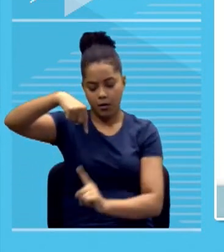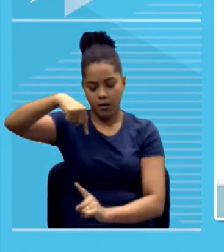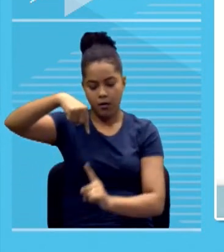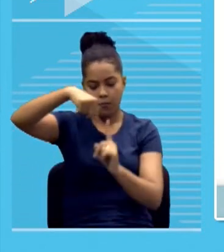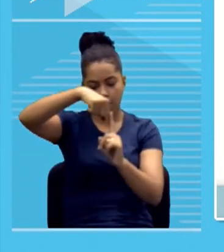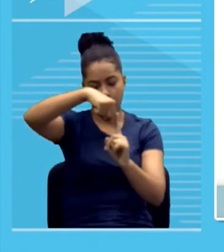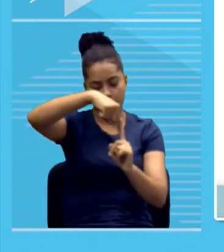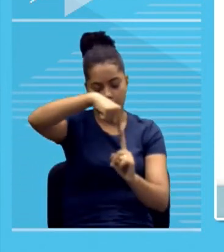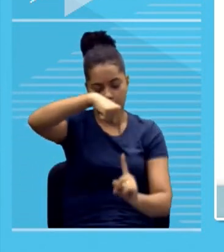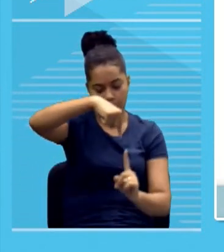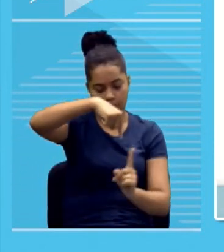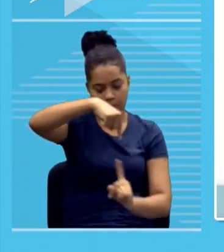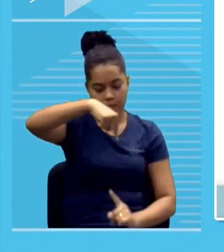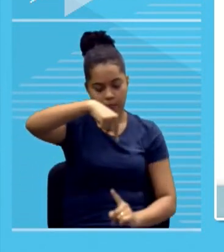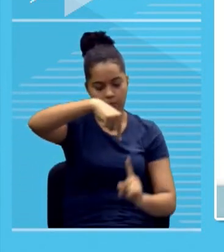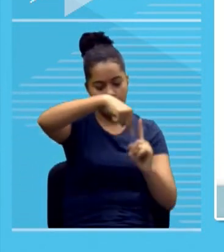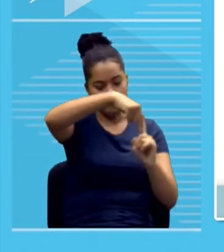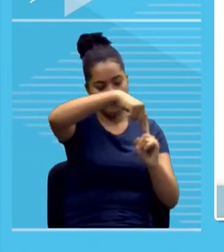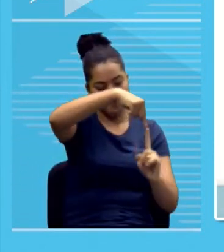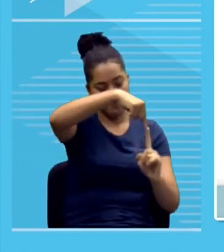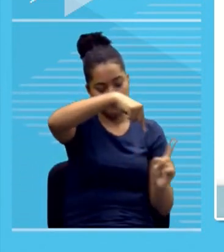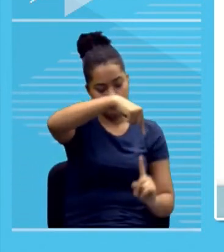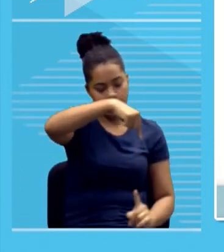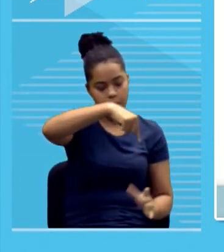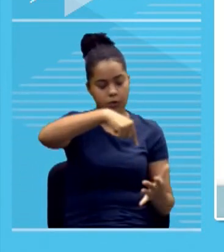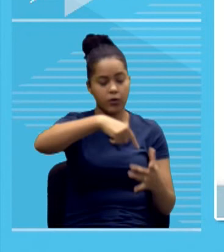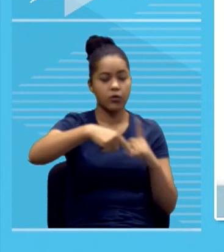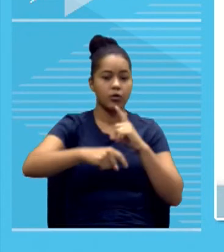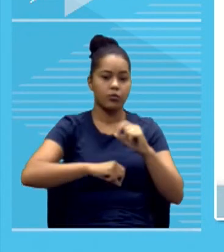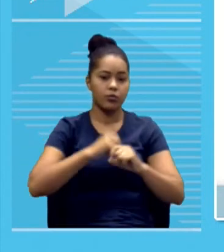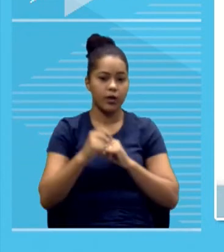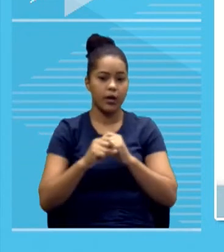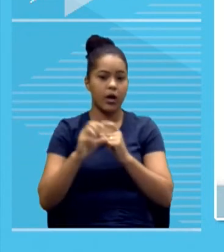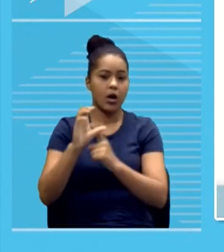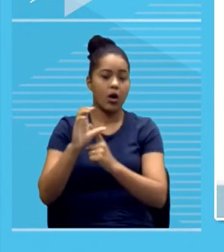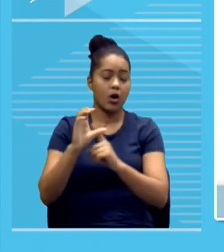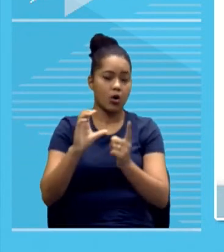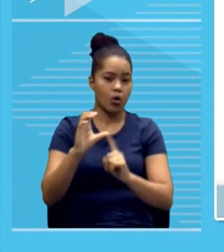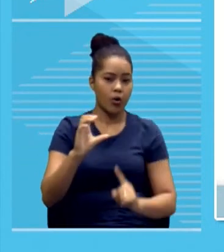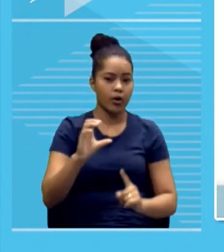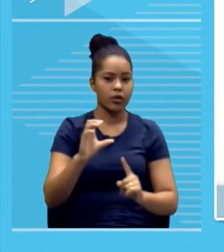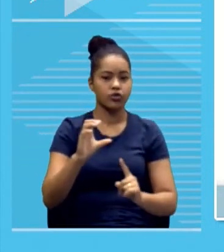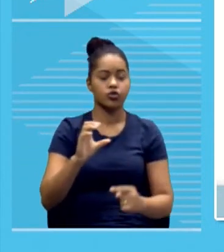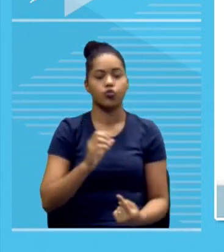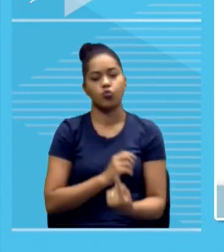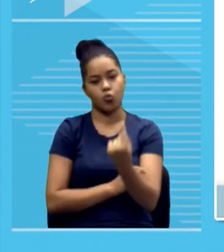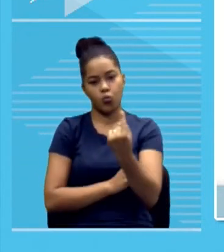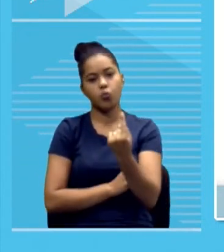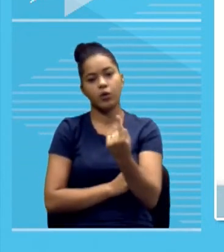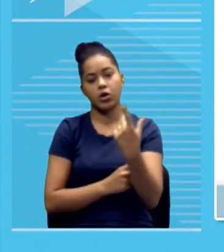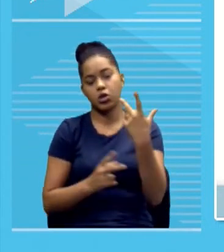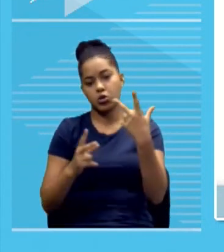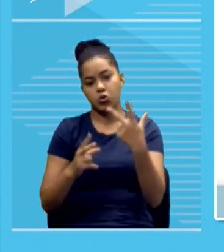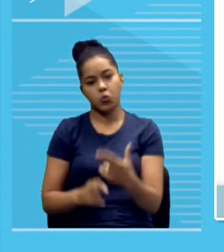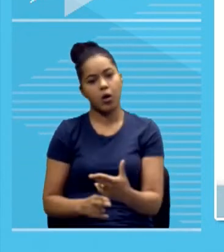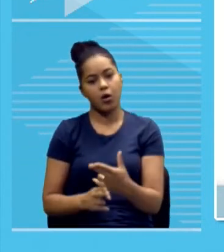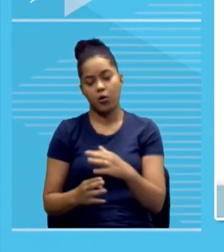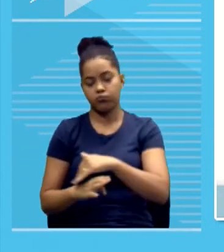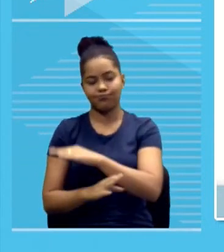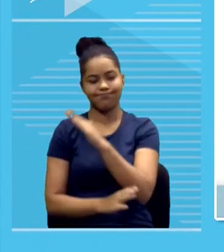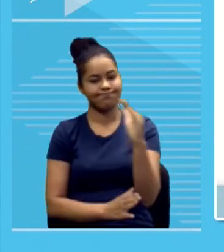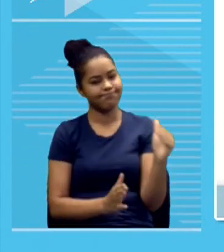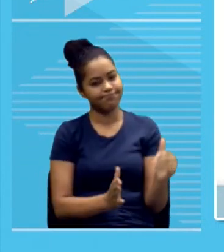elétrica, ou seja, a mesma DDP. E se eu quiser a resistência equivalente desses